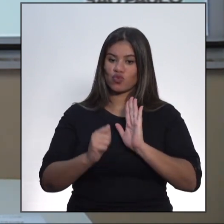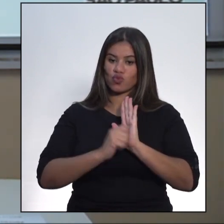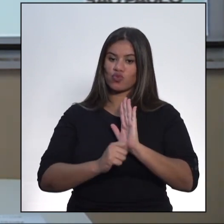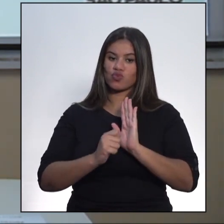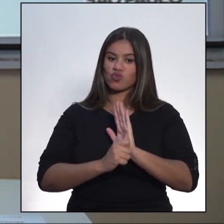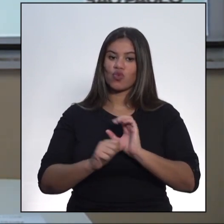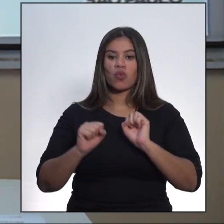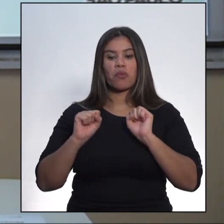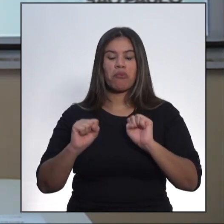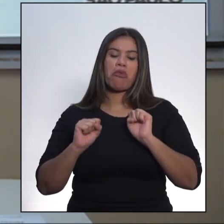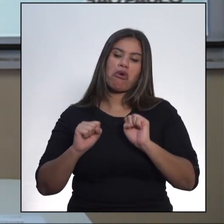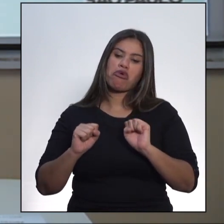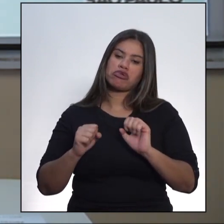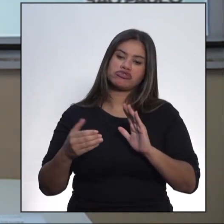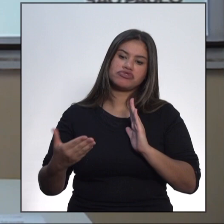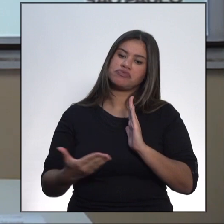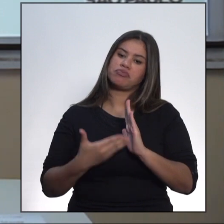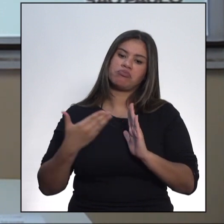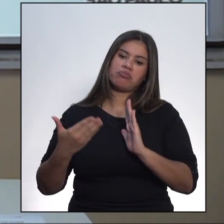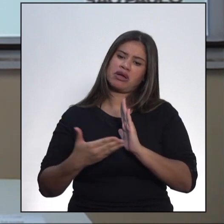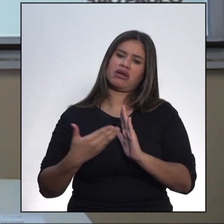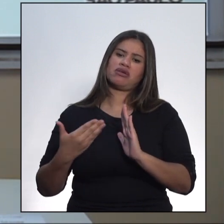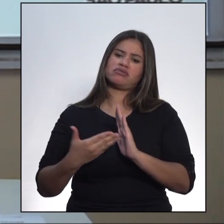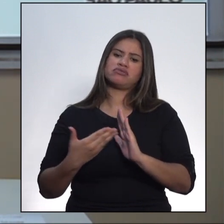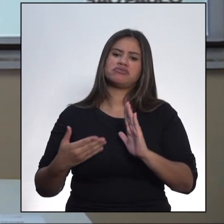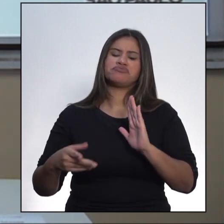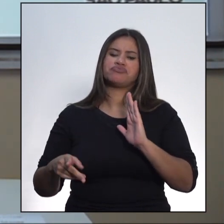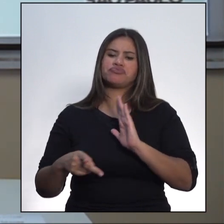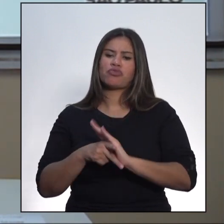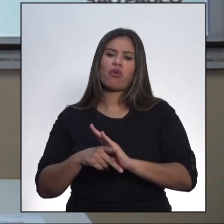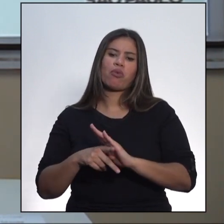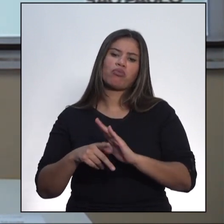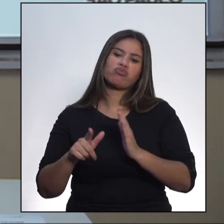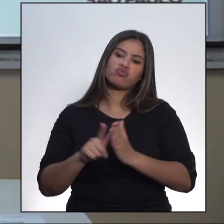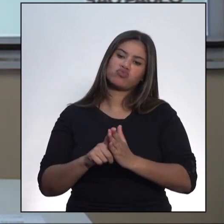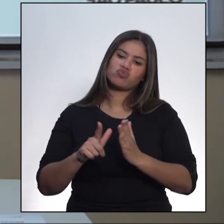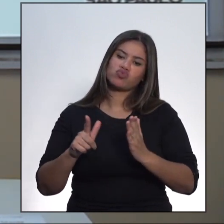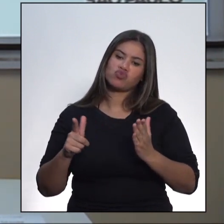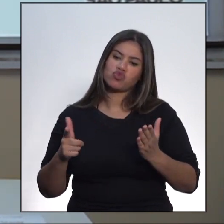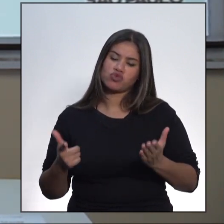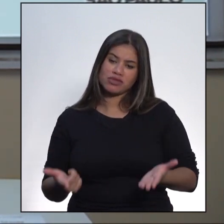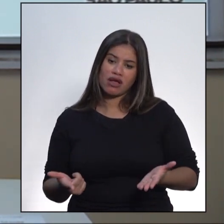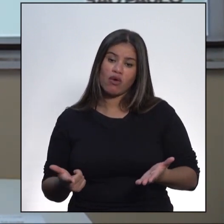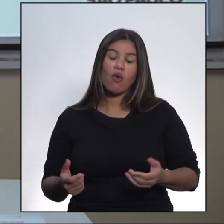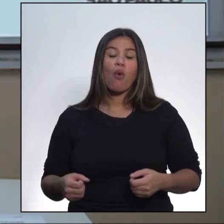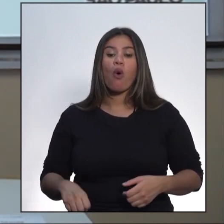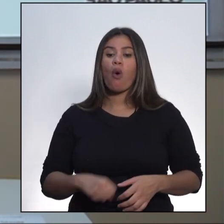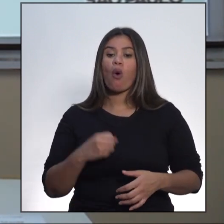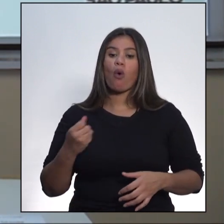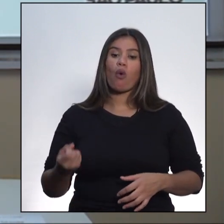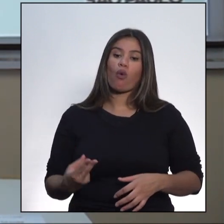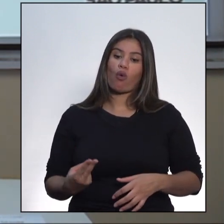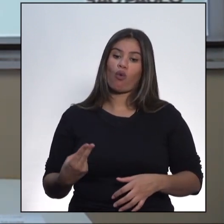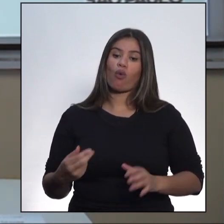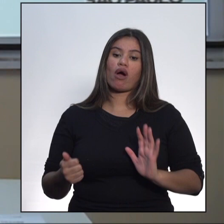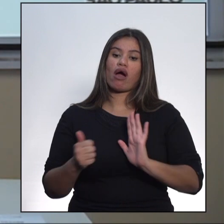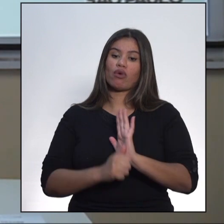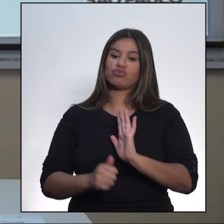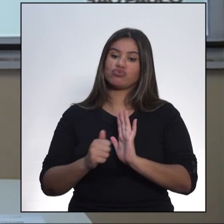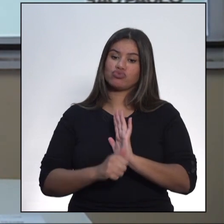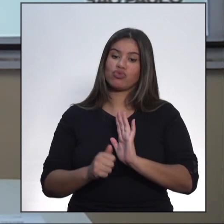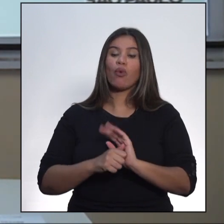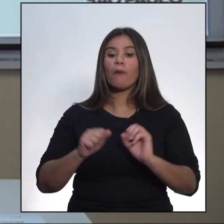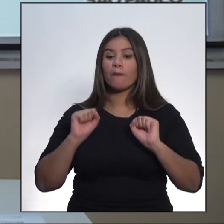autor da página de algum determinado jornal. Esse autor pode ser você,